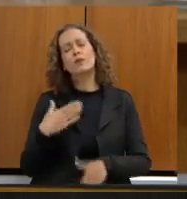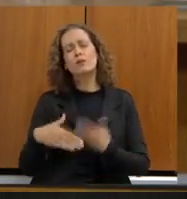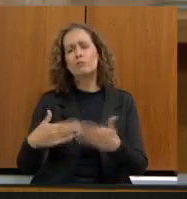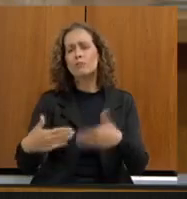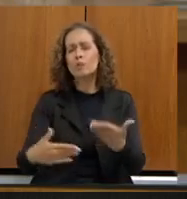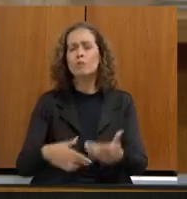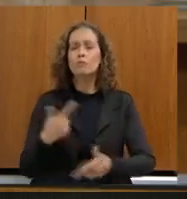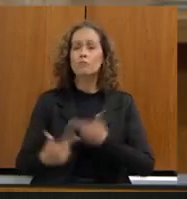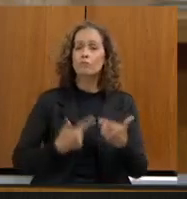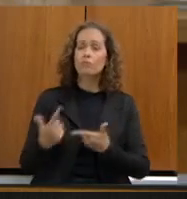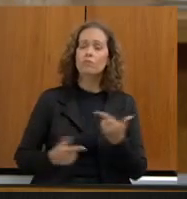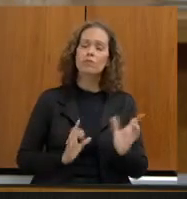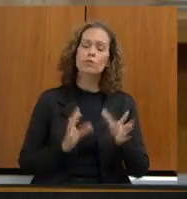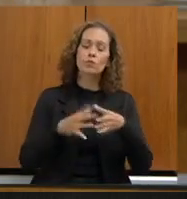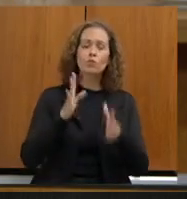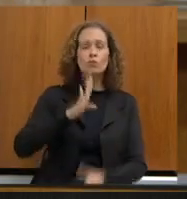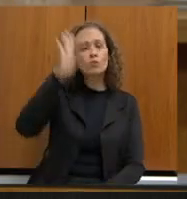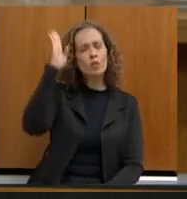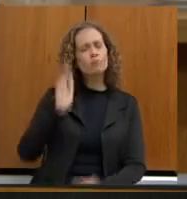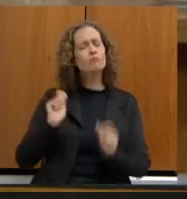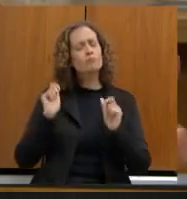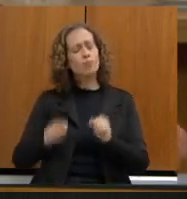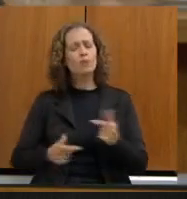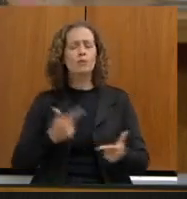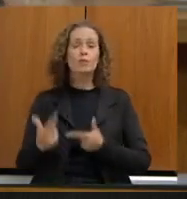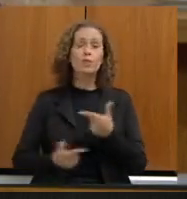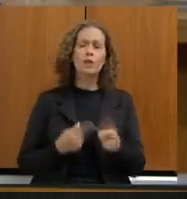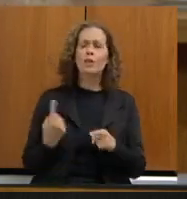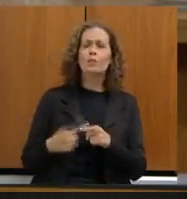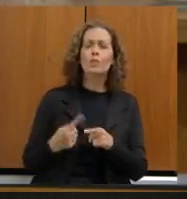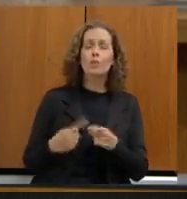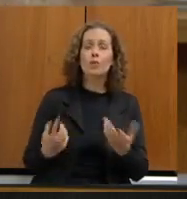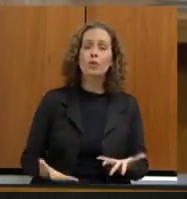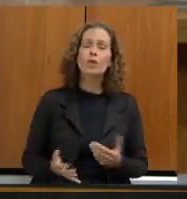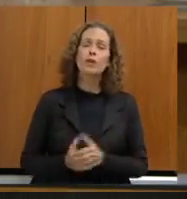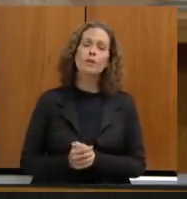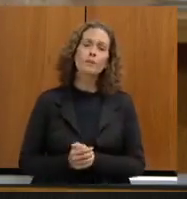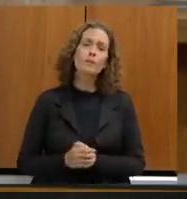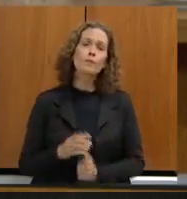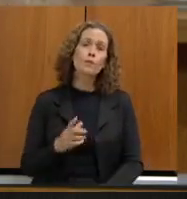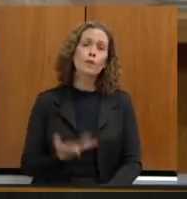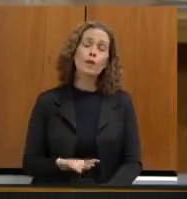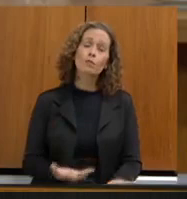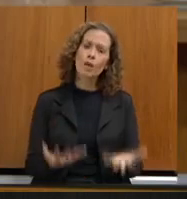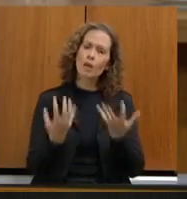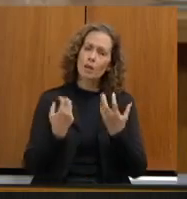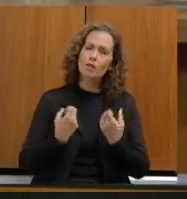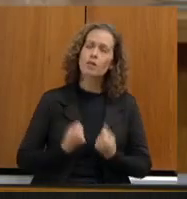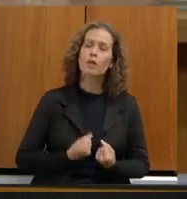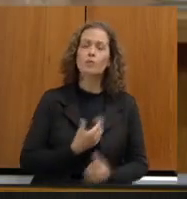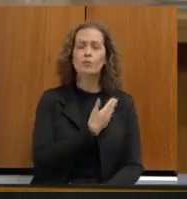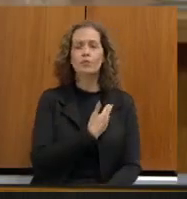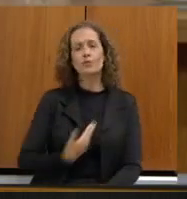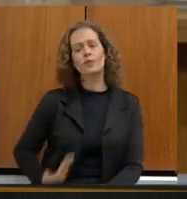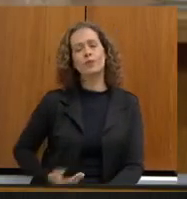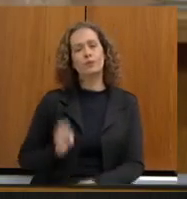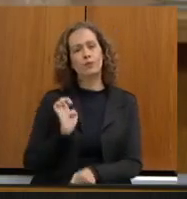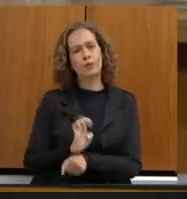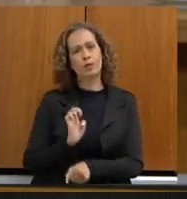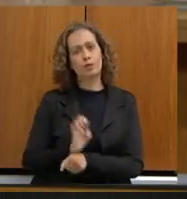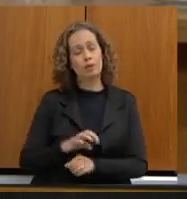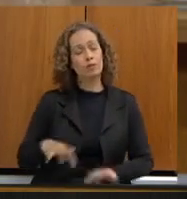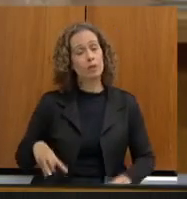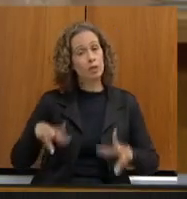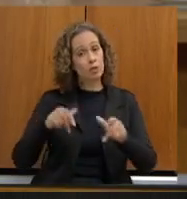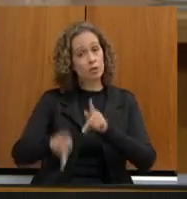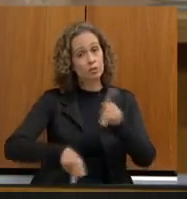isso e o corpo de bombeiros pode desempenhar o seu trabalho porque ele recebe essa condição por parte do Governo do Estado a toda a